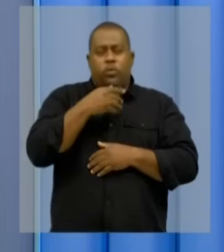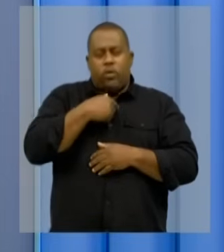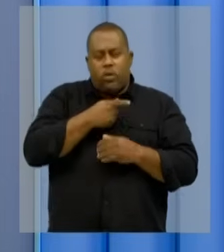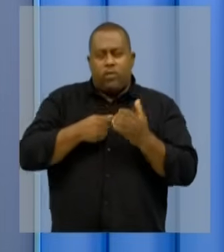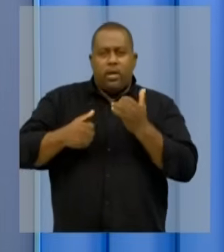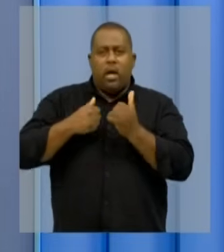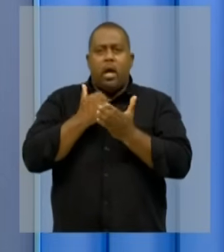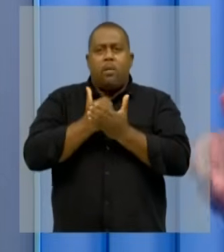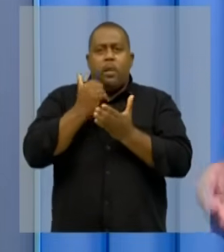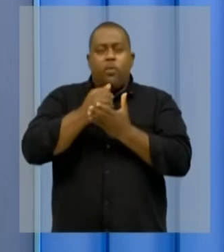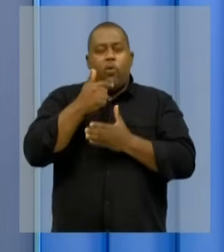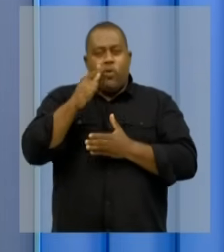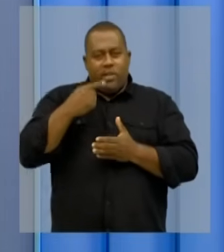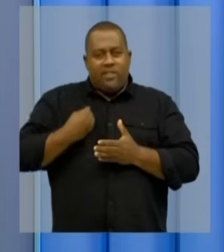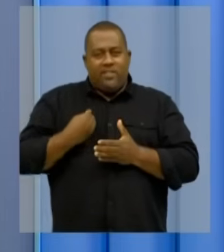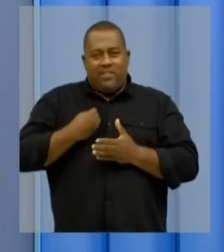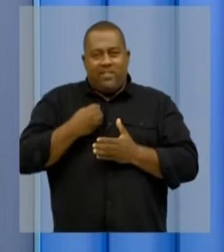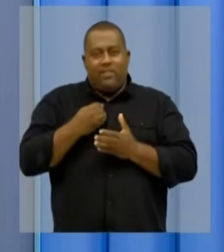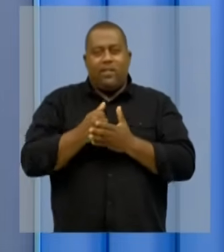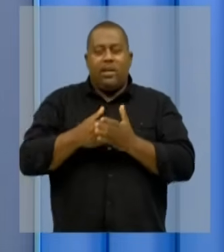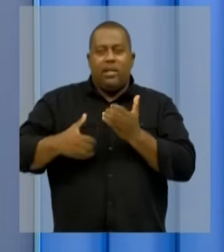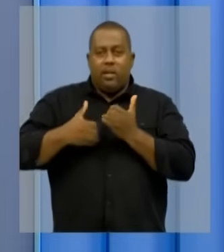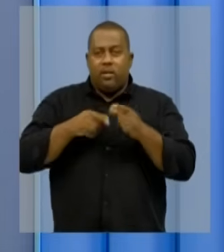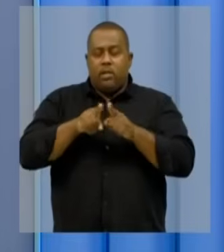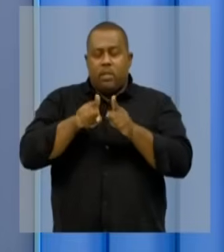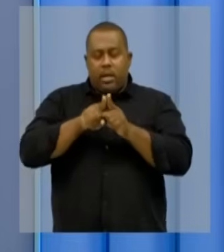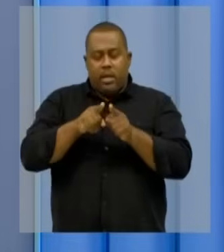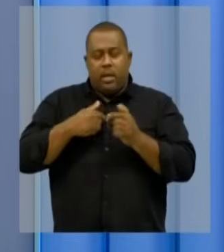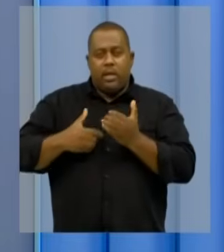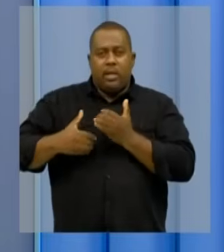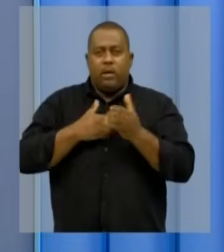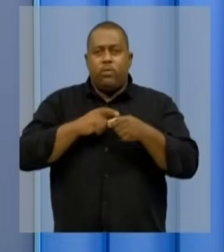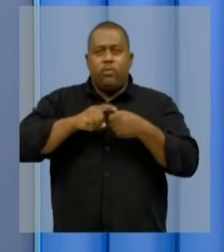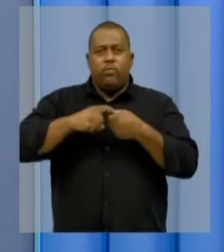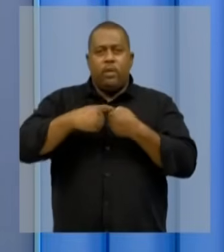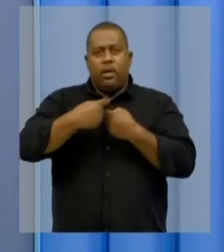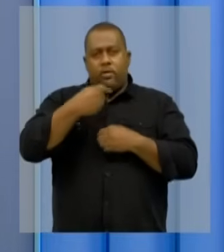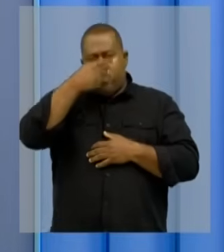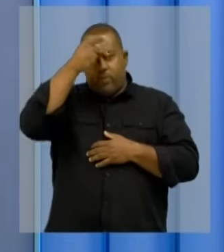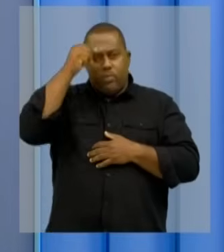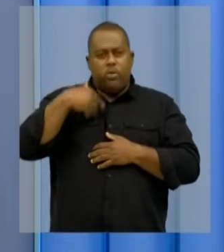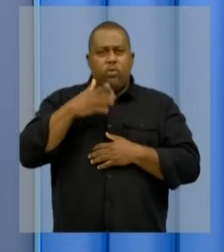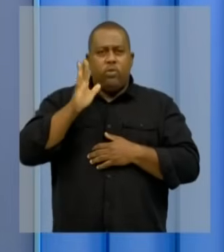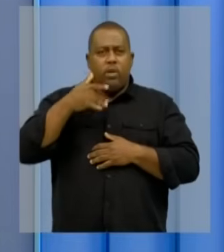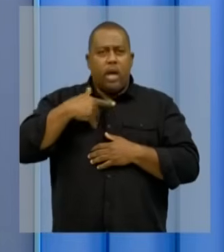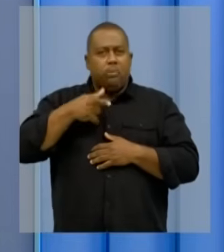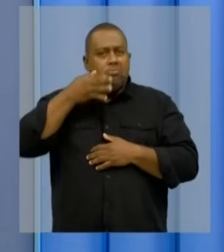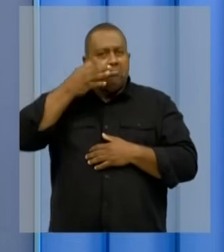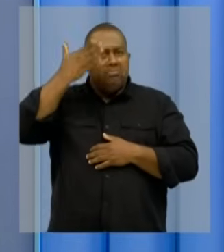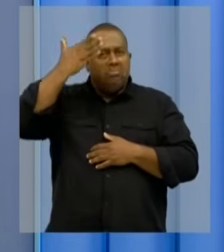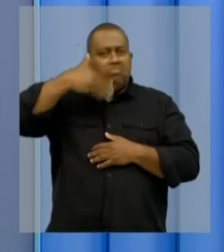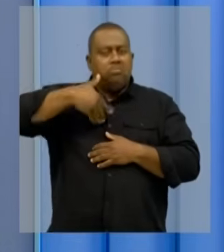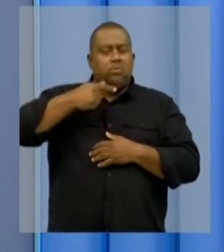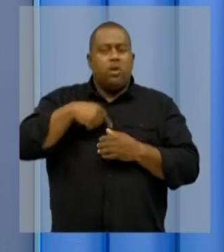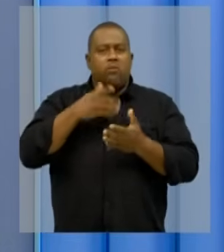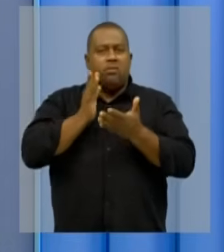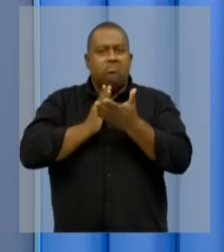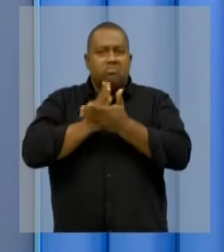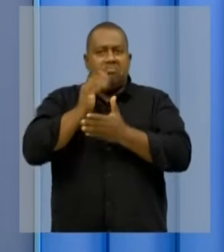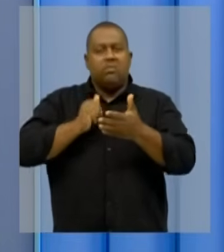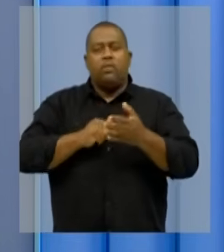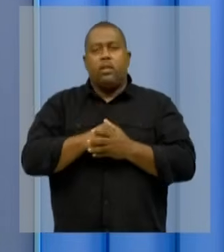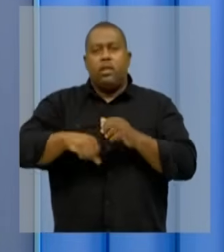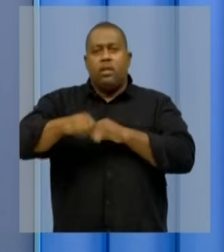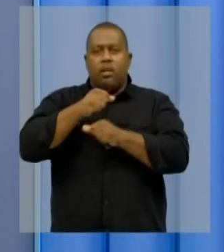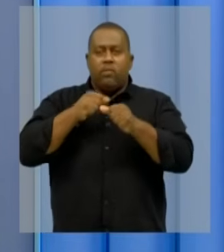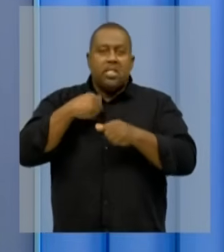já existiam e ampliando as creches conveniadas com a prefeitura. Eu fui testado e aprovado. O senhor, testado e